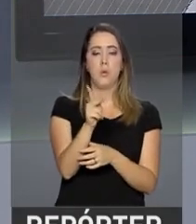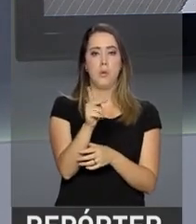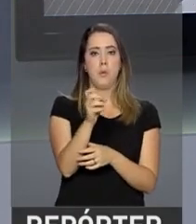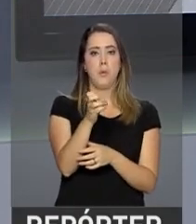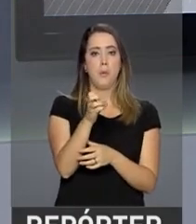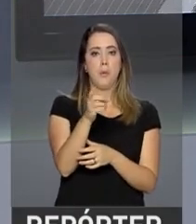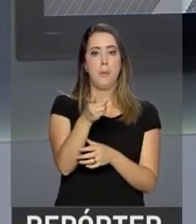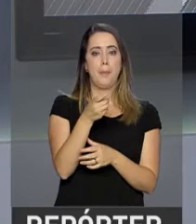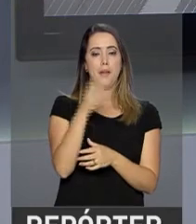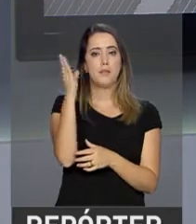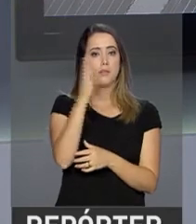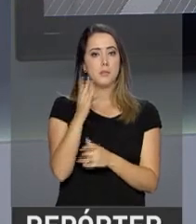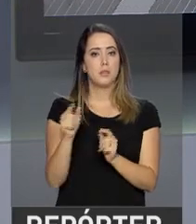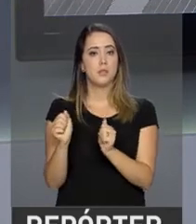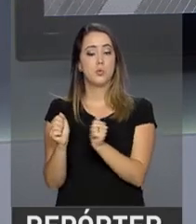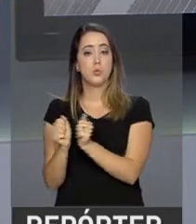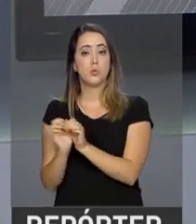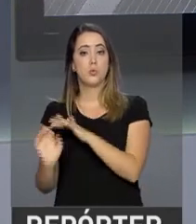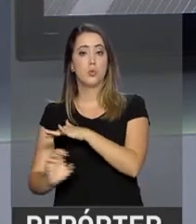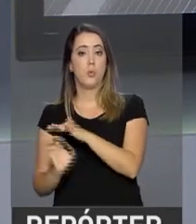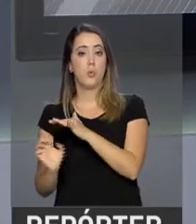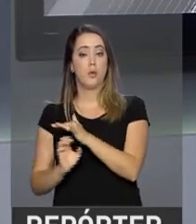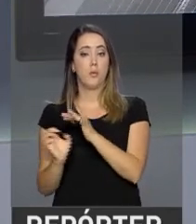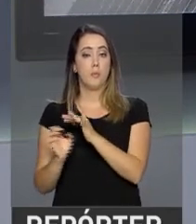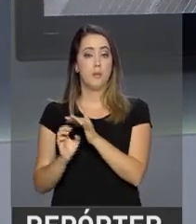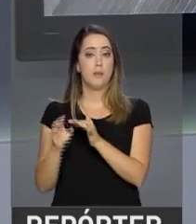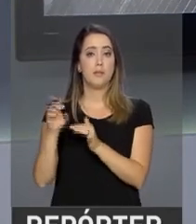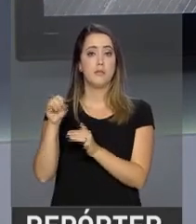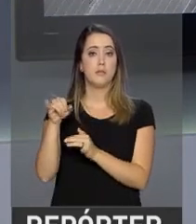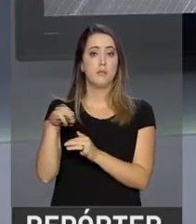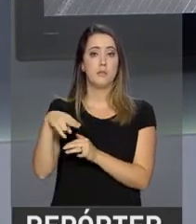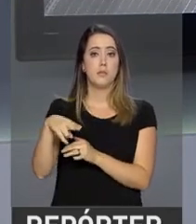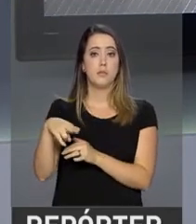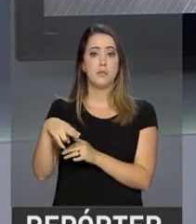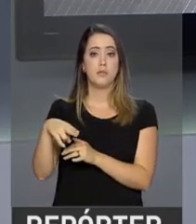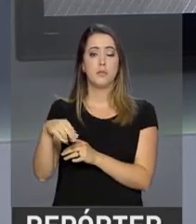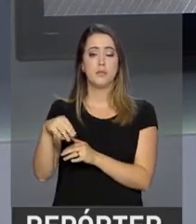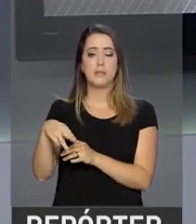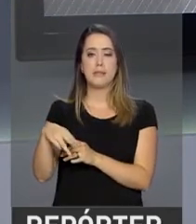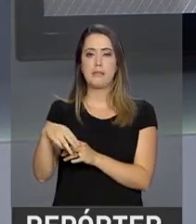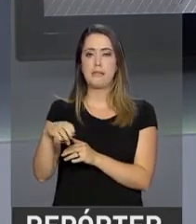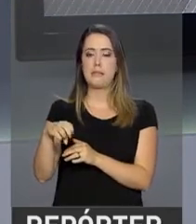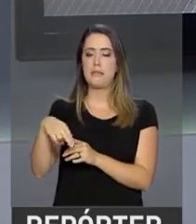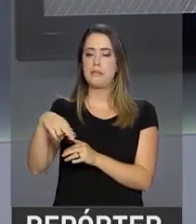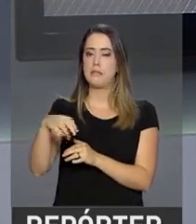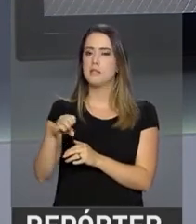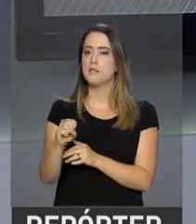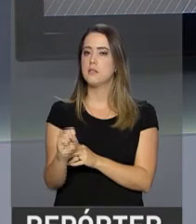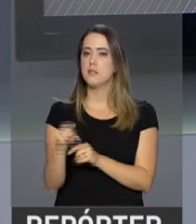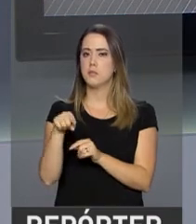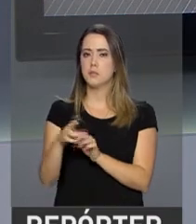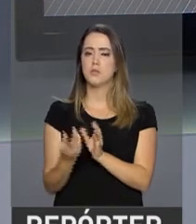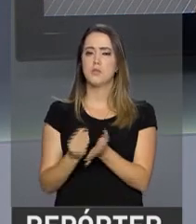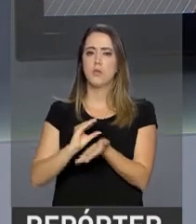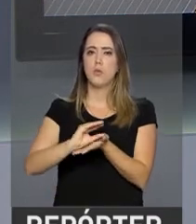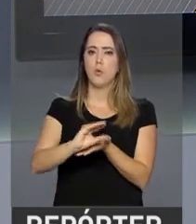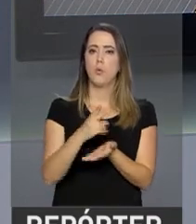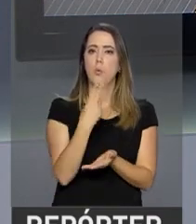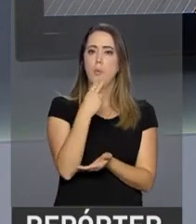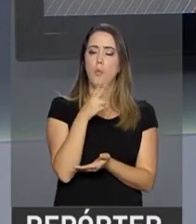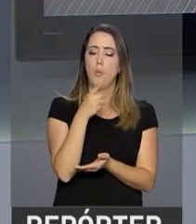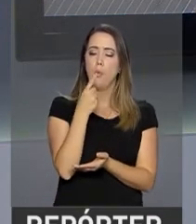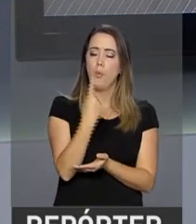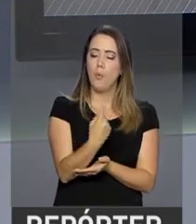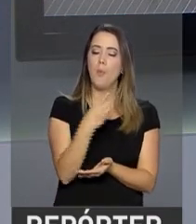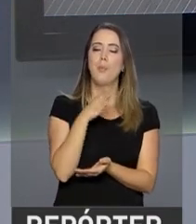apex brasil ea empresa siemens segundo o acordo a empresa deve investir cerca de 1 bilhão de euros no país triplicando o